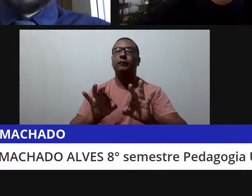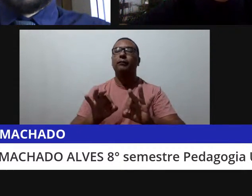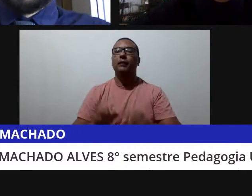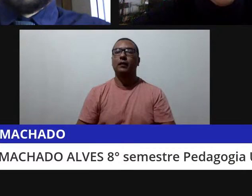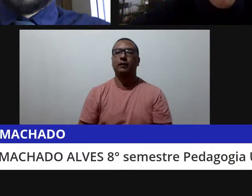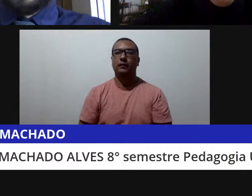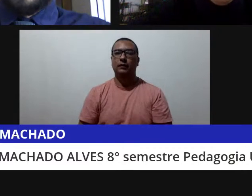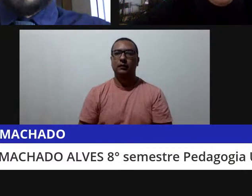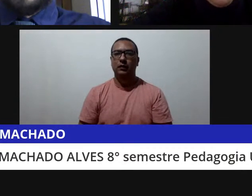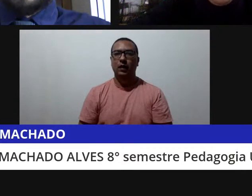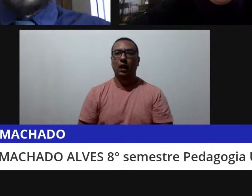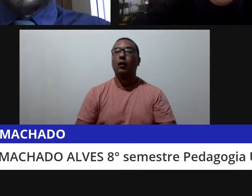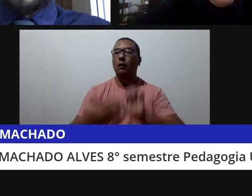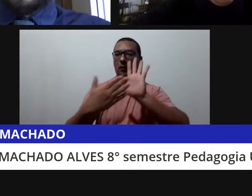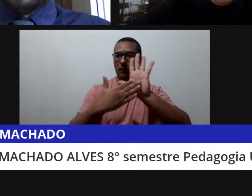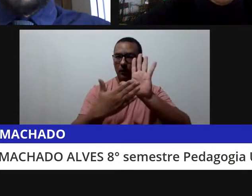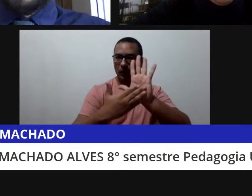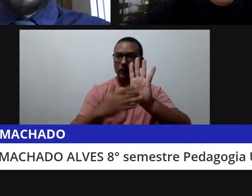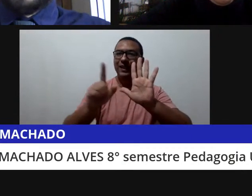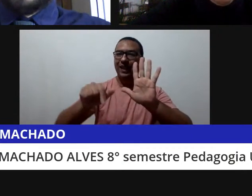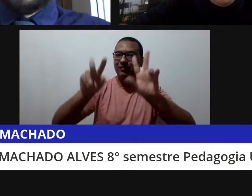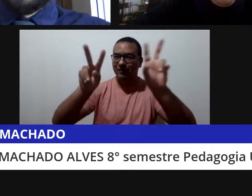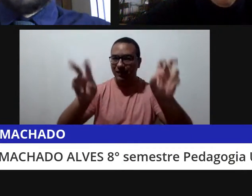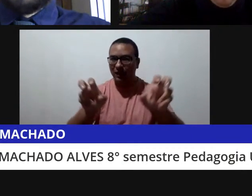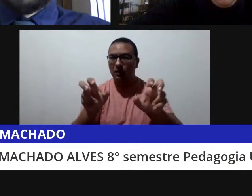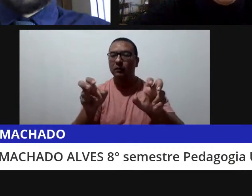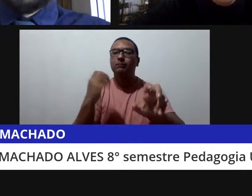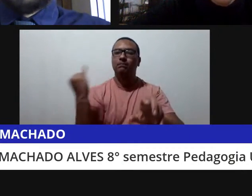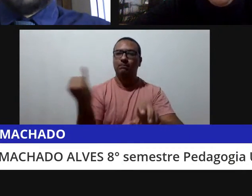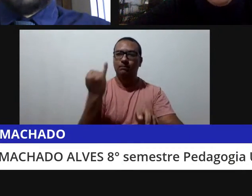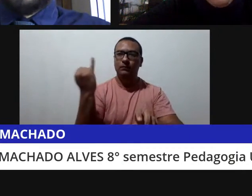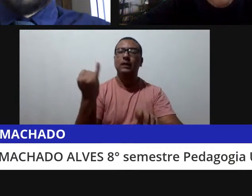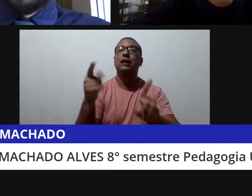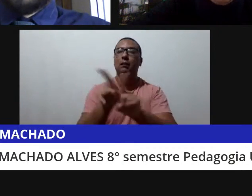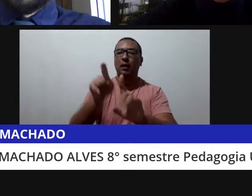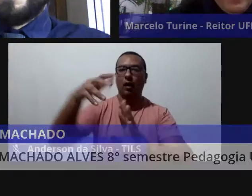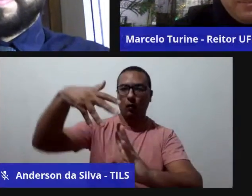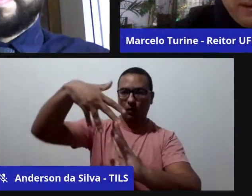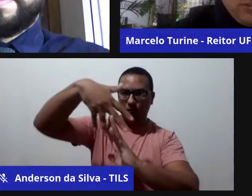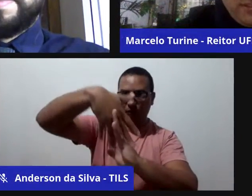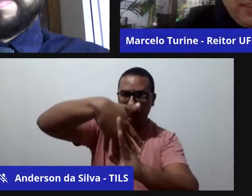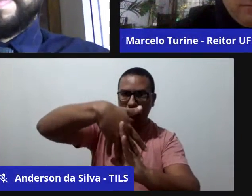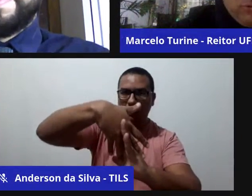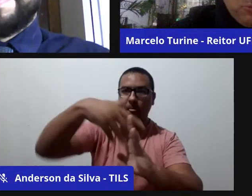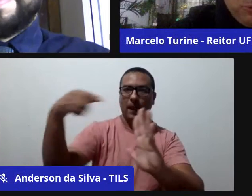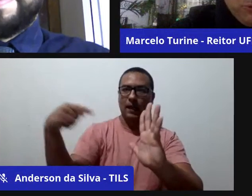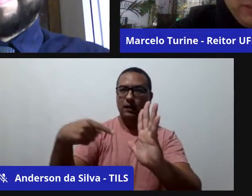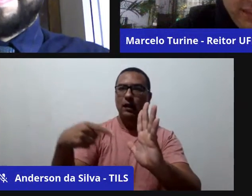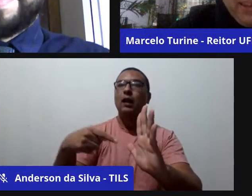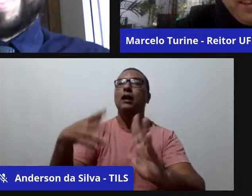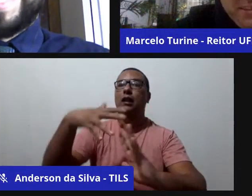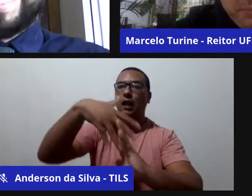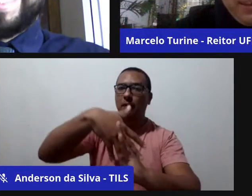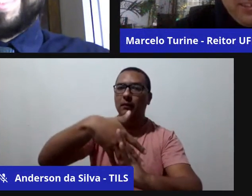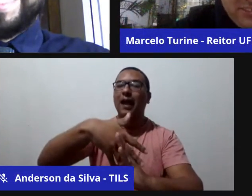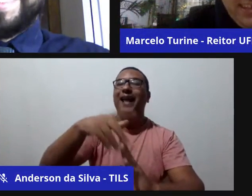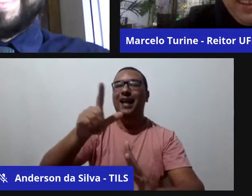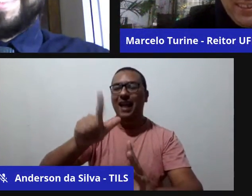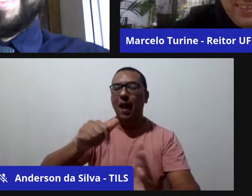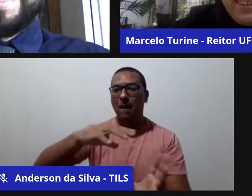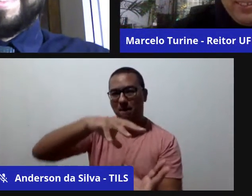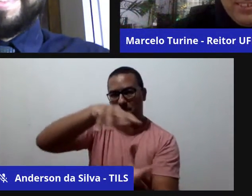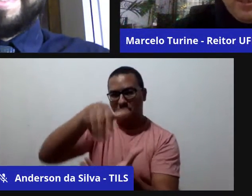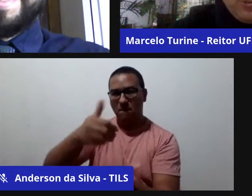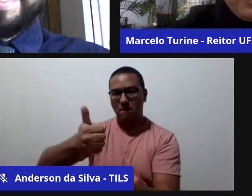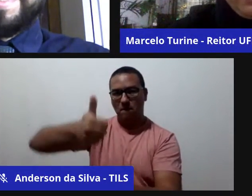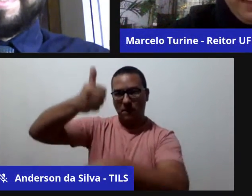pela proposição desses temas e falar que a UFMS aí quer ser a universidade mais sustentável do mundo, né? E para que a gente tenha